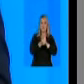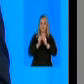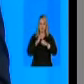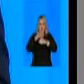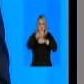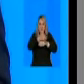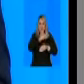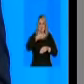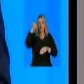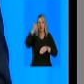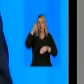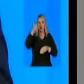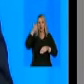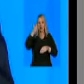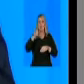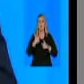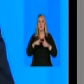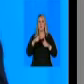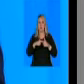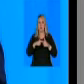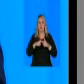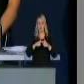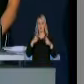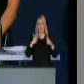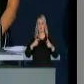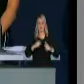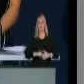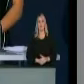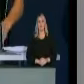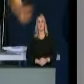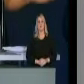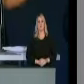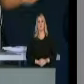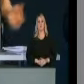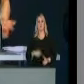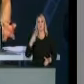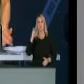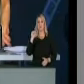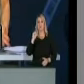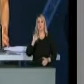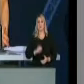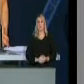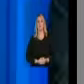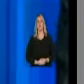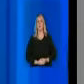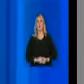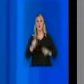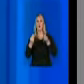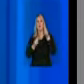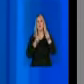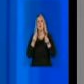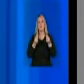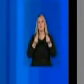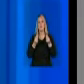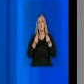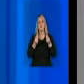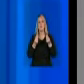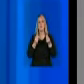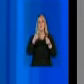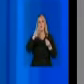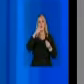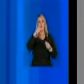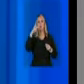possível melhorar a situação das moradores desses locais. Maurício tem mais 15 segundos. Obrigado. Como é que seria, então, essa